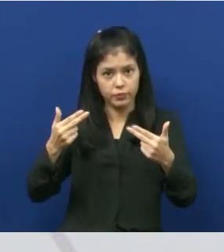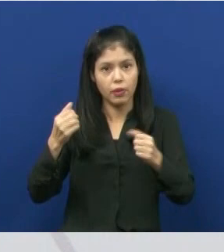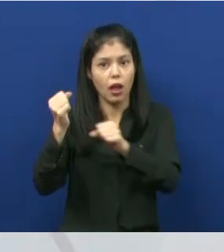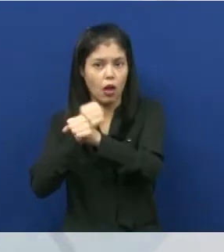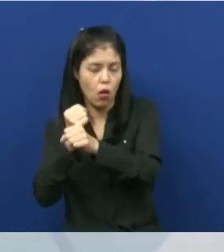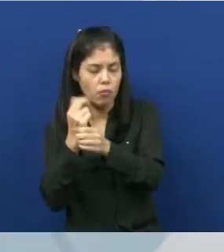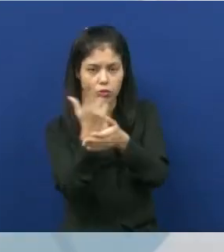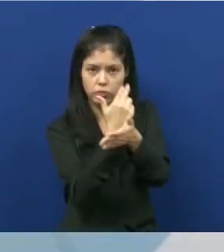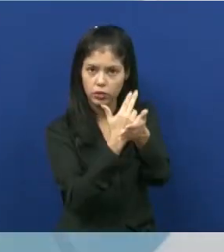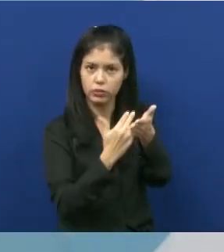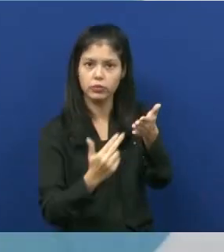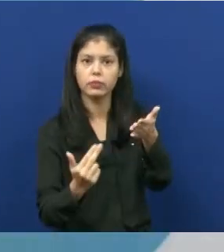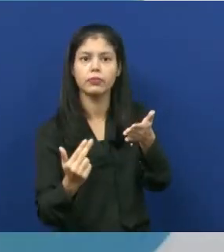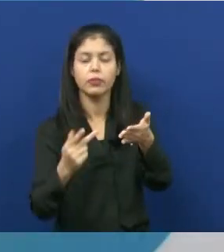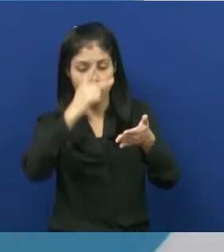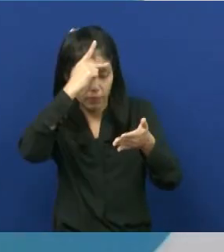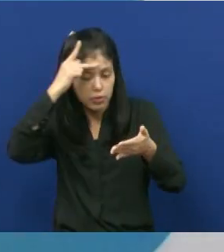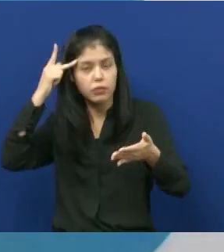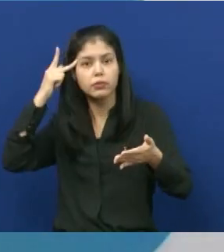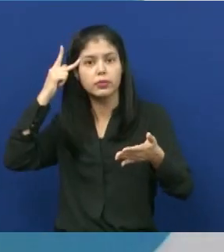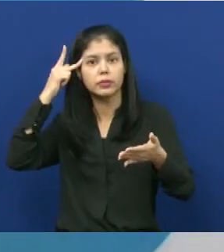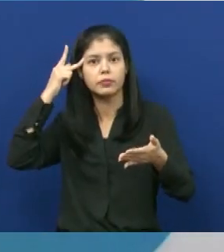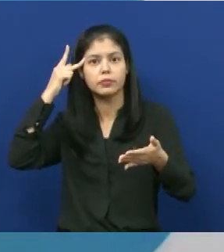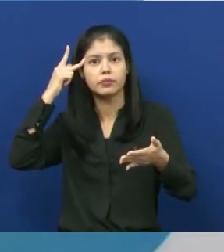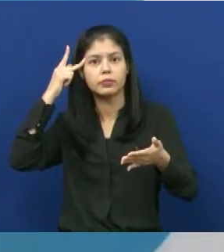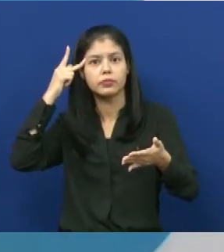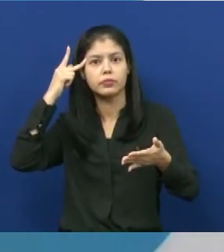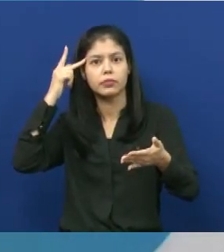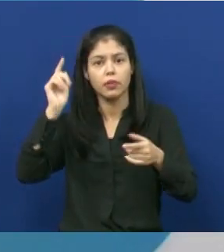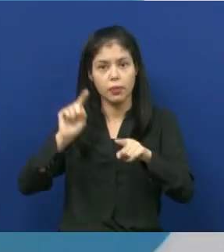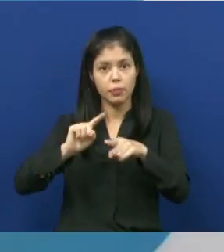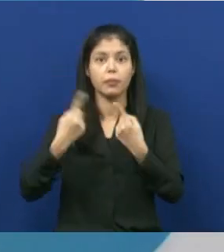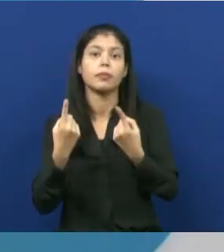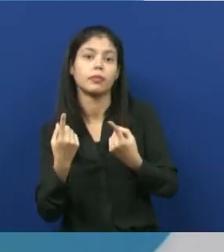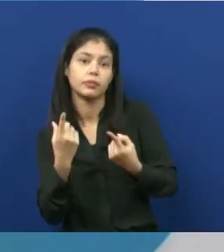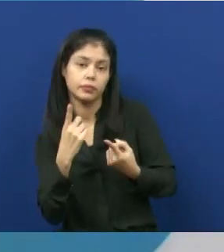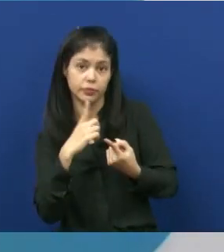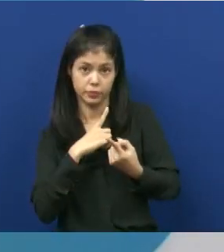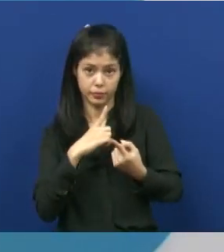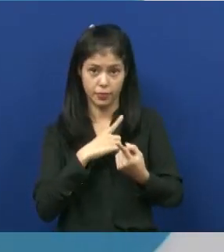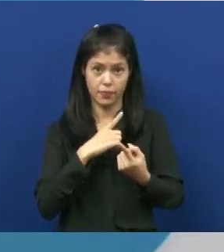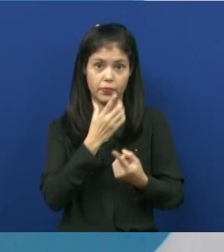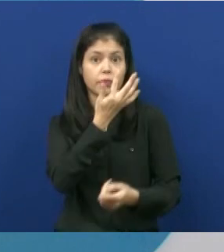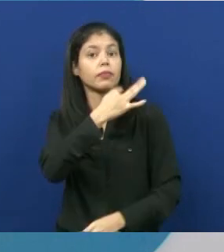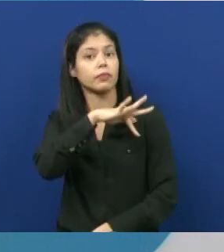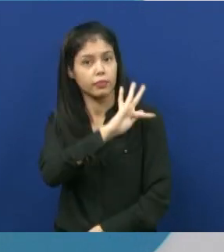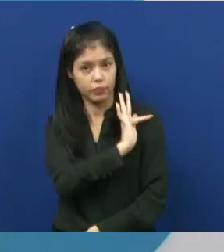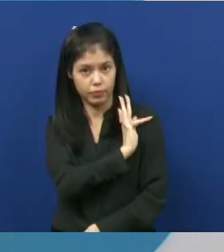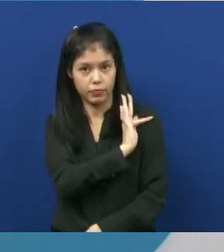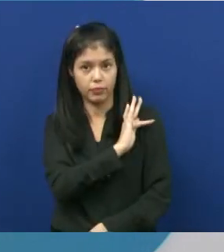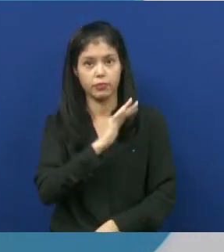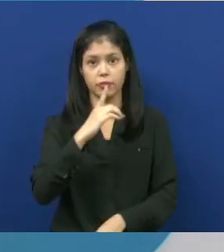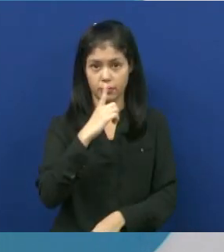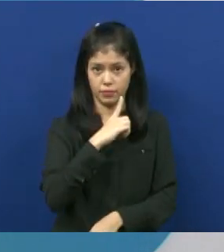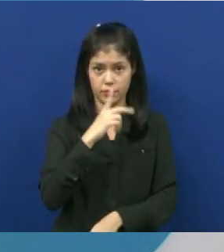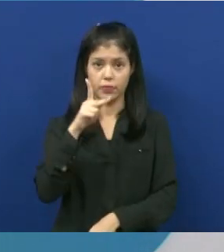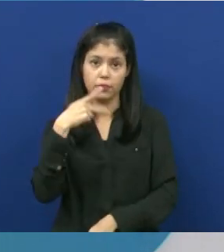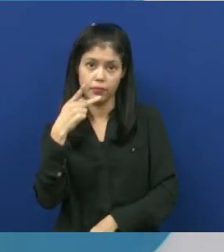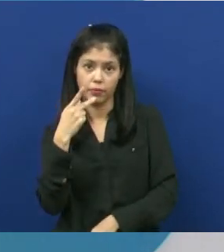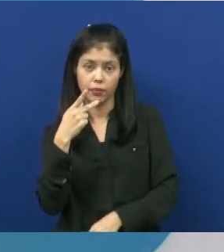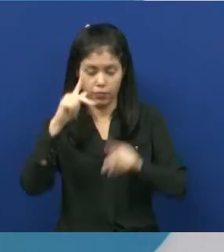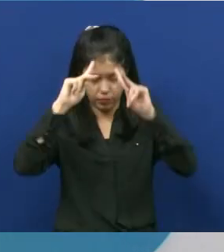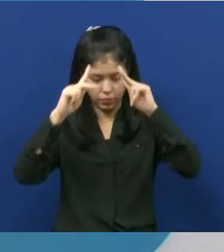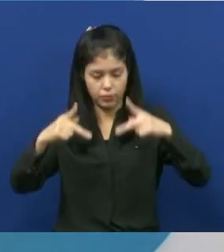de arte, é o sujeito. No entanto, existem faculdades inerentes ao ser